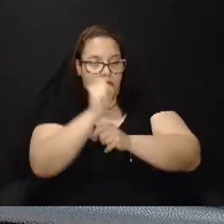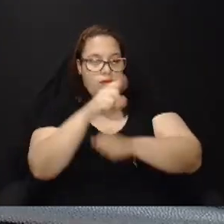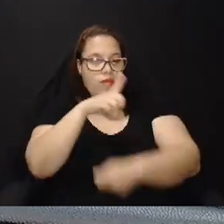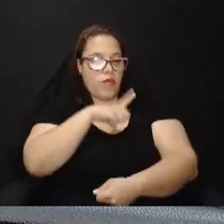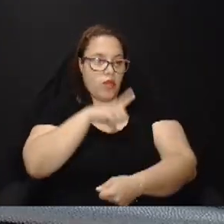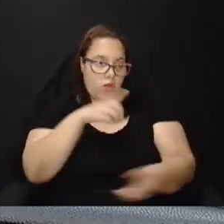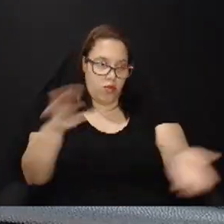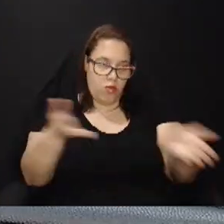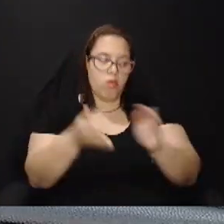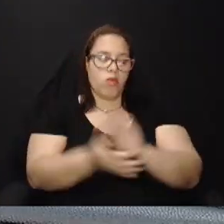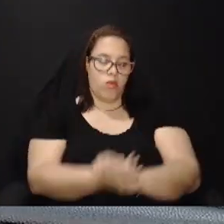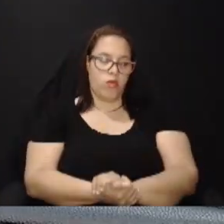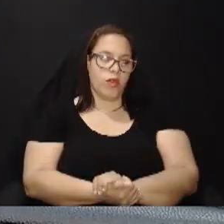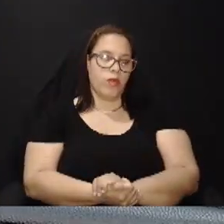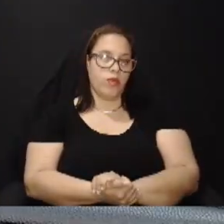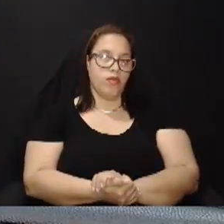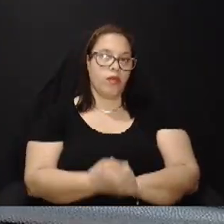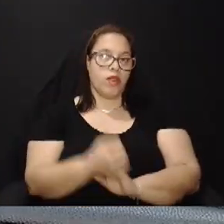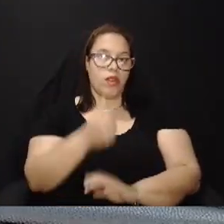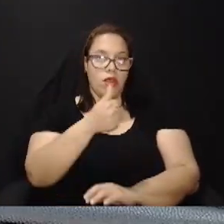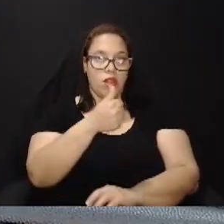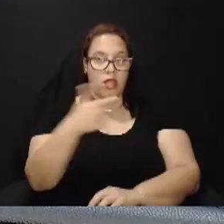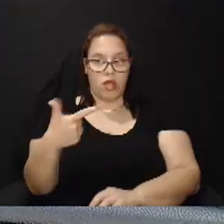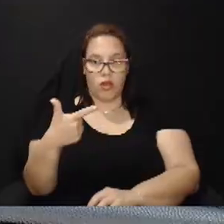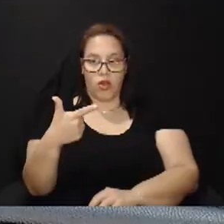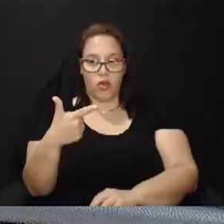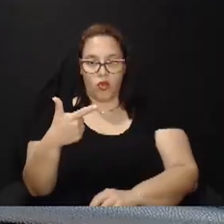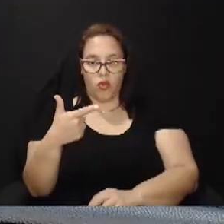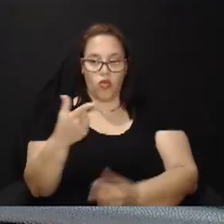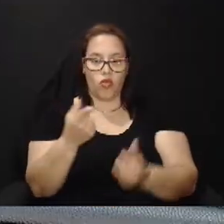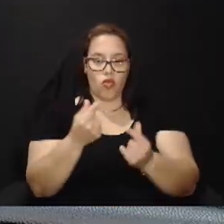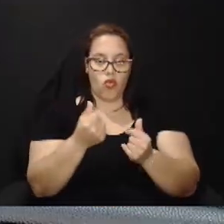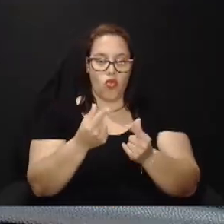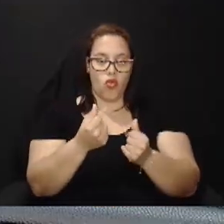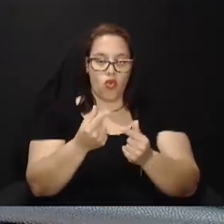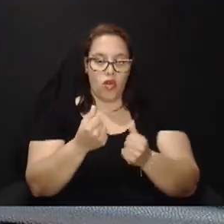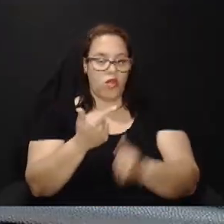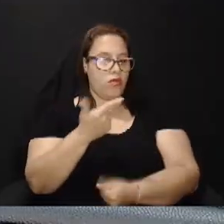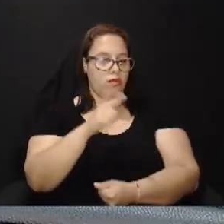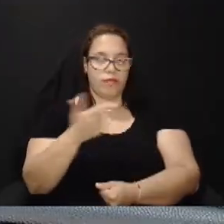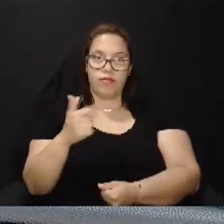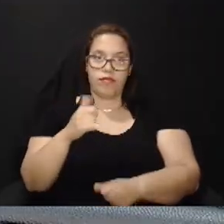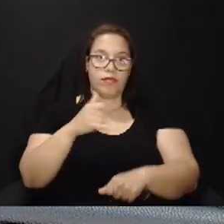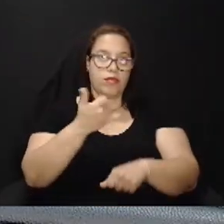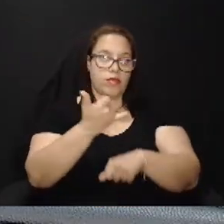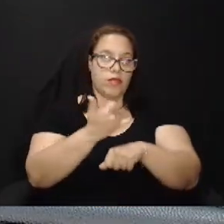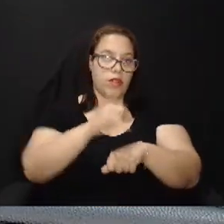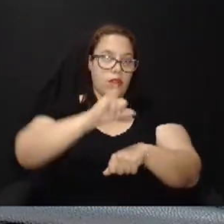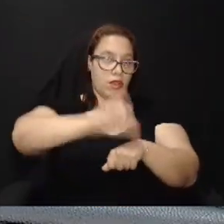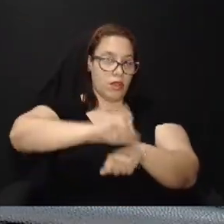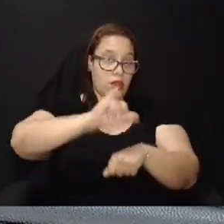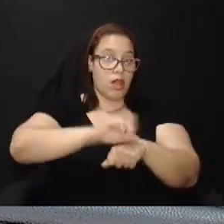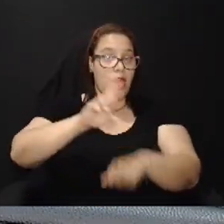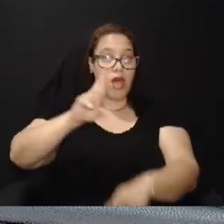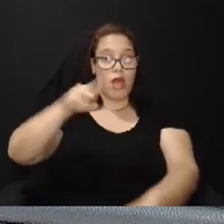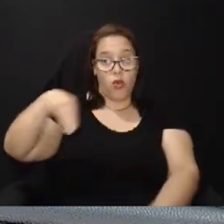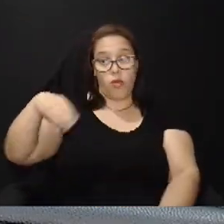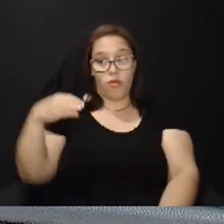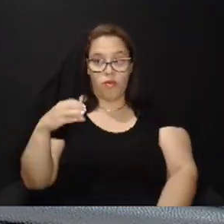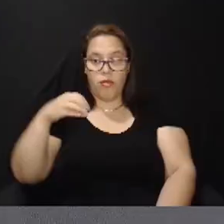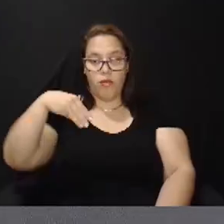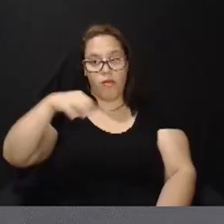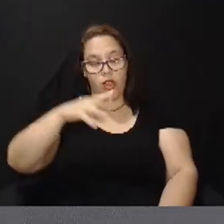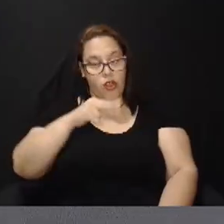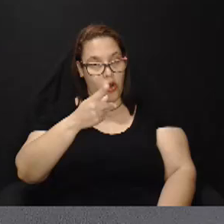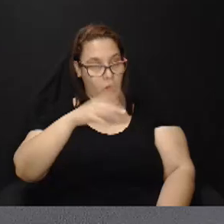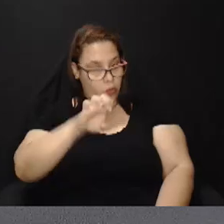como 12ª economia do país, é uma única cidade que não é capital, que é uma metrópole. Então, assim, realmente a gente